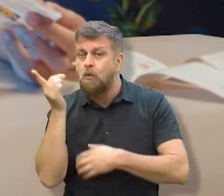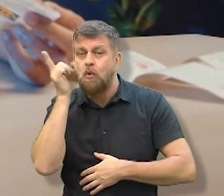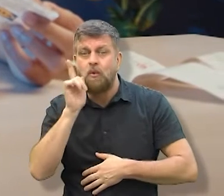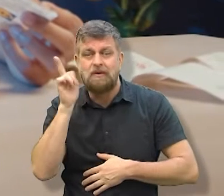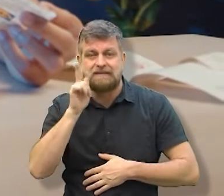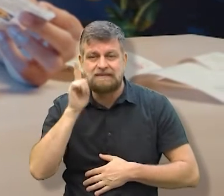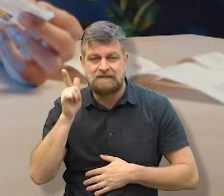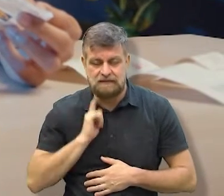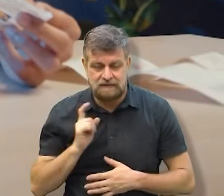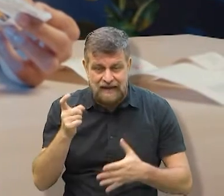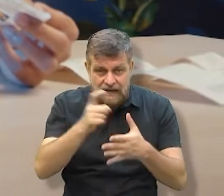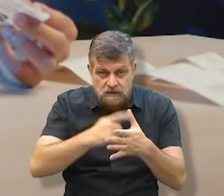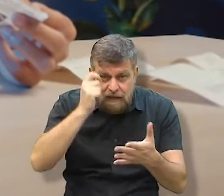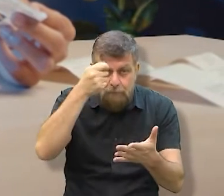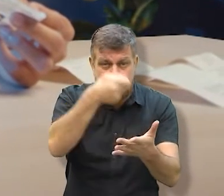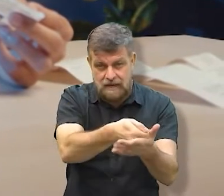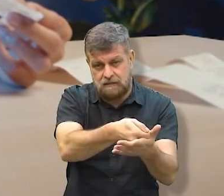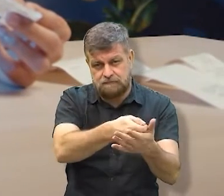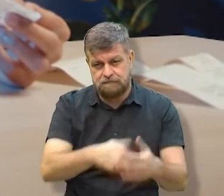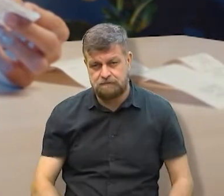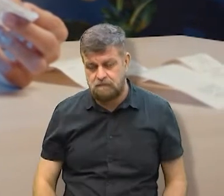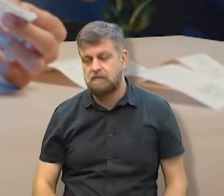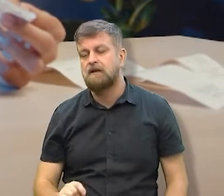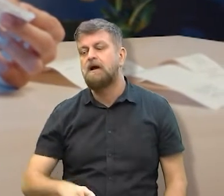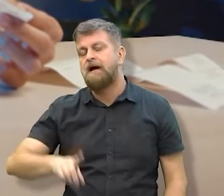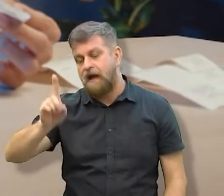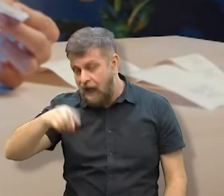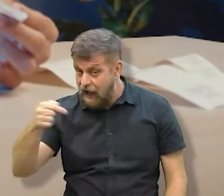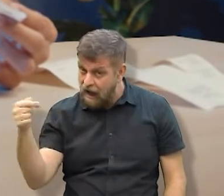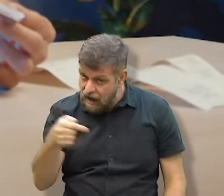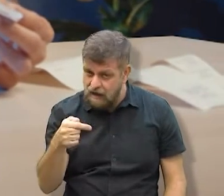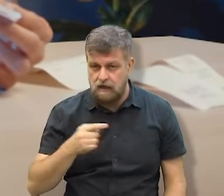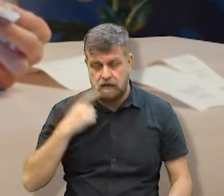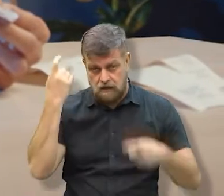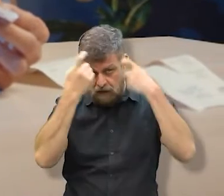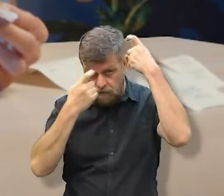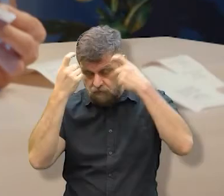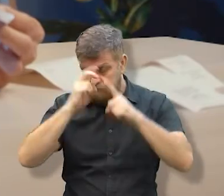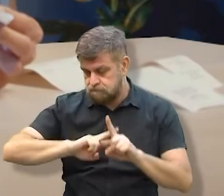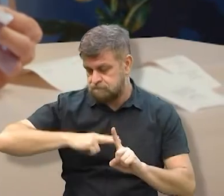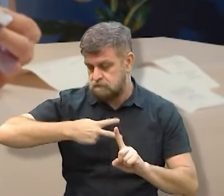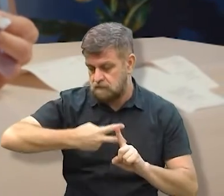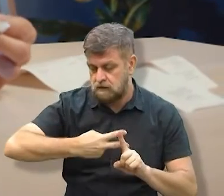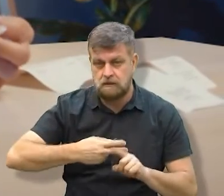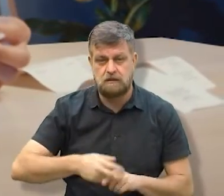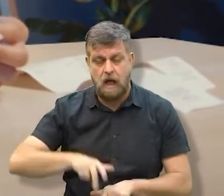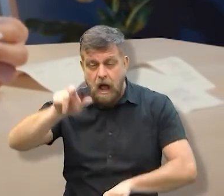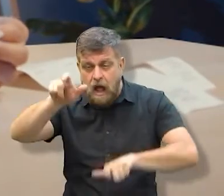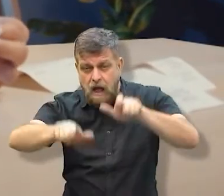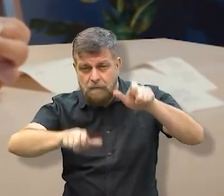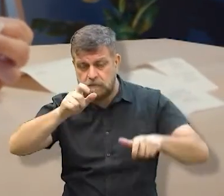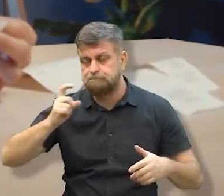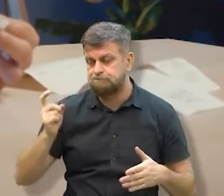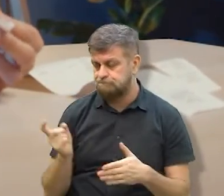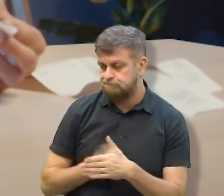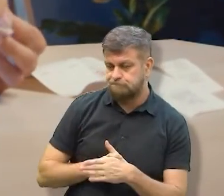momento essa possibilidade de honrar esse seu compromisso. Aí sim, fica ainda mais preocupante. Então as pessoas